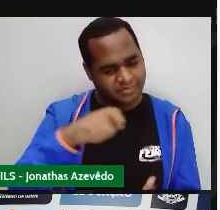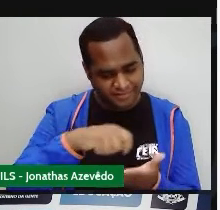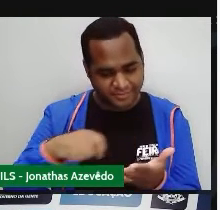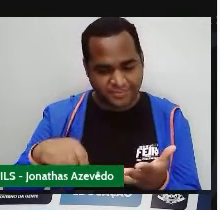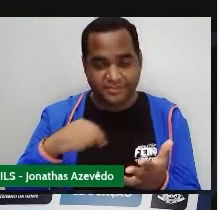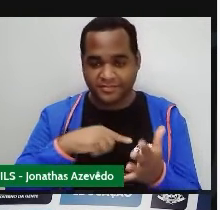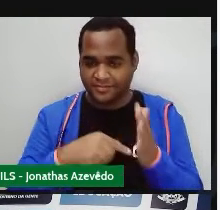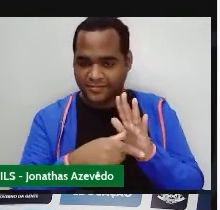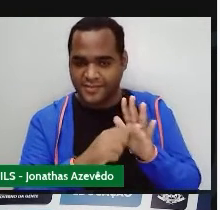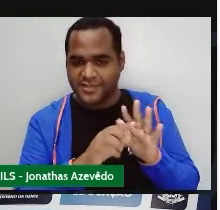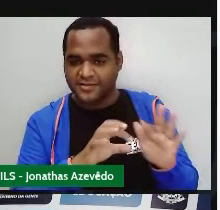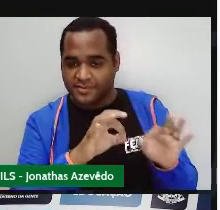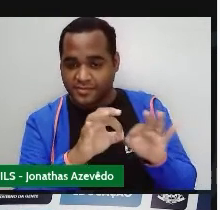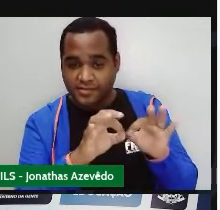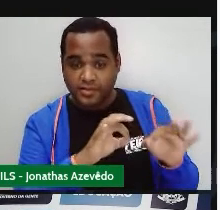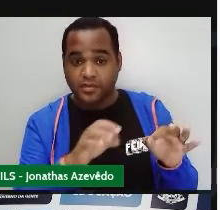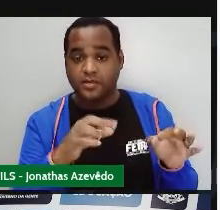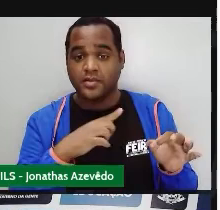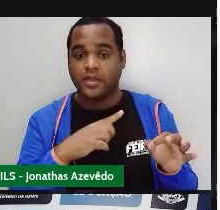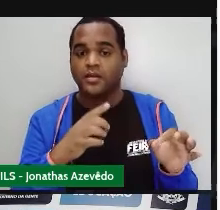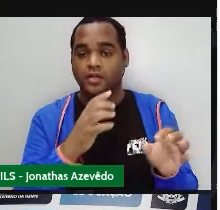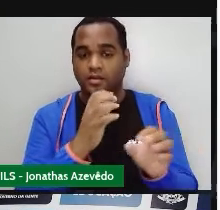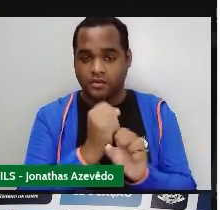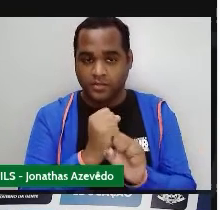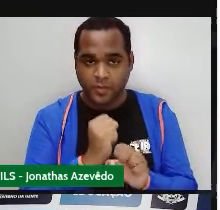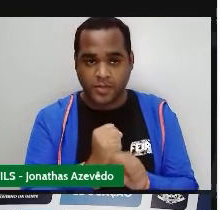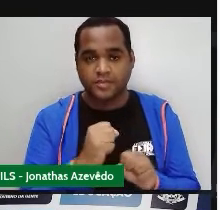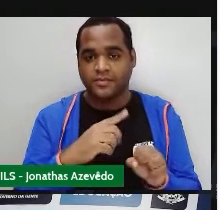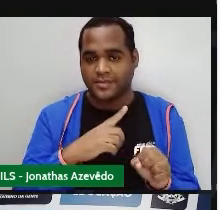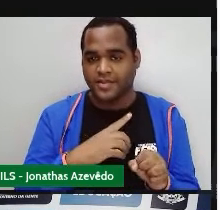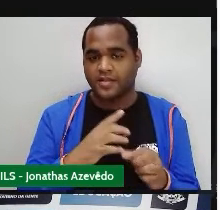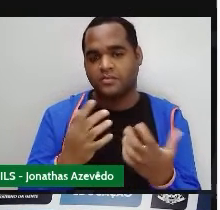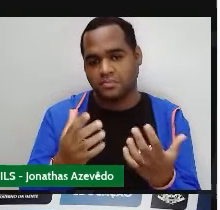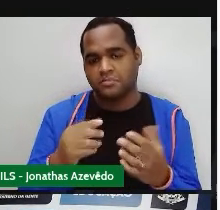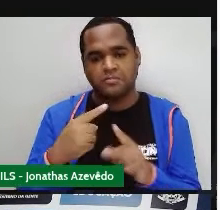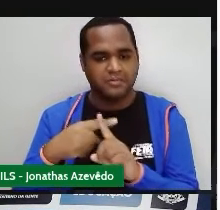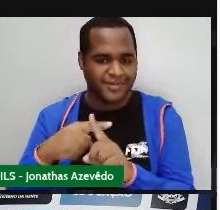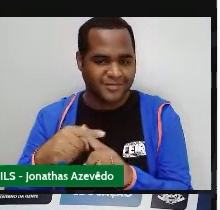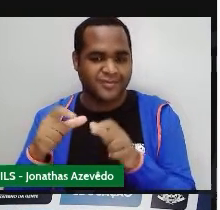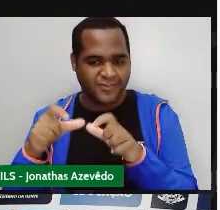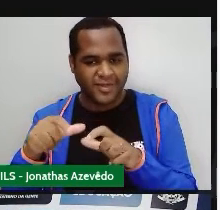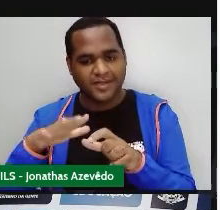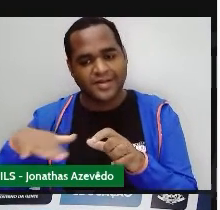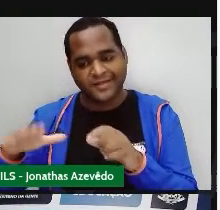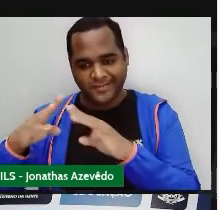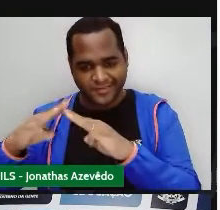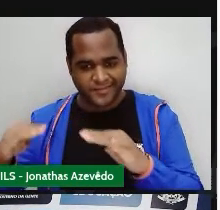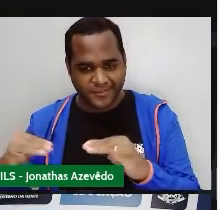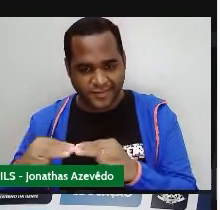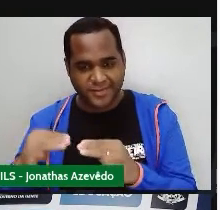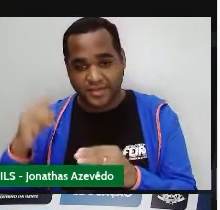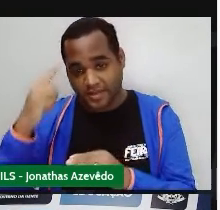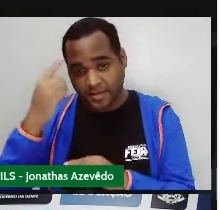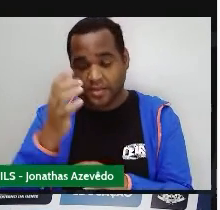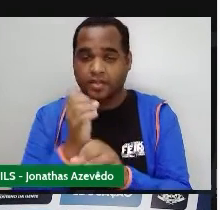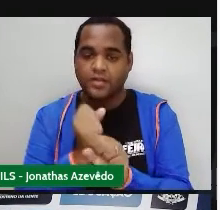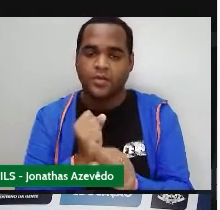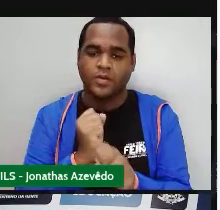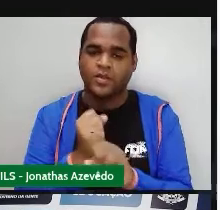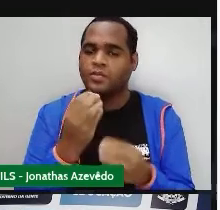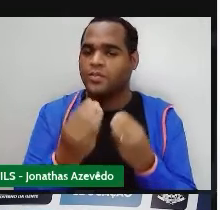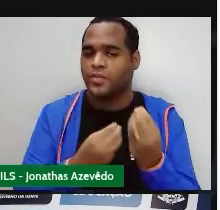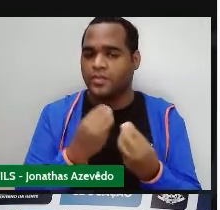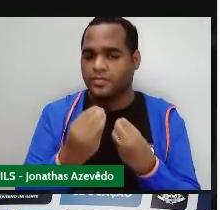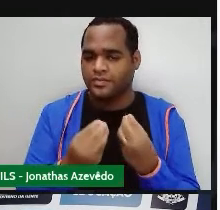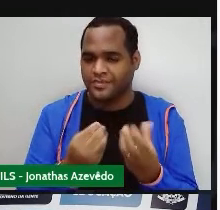a poucos instantes atrás a quantidade de cubos mais a quantidade de pirâmides = 7 a quantidade de cubos A gente está chamando